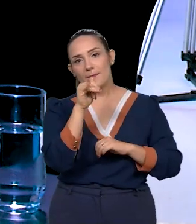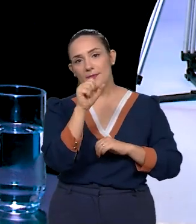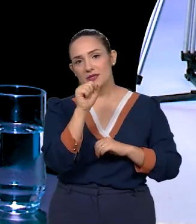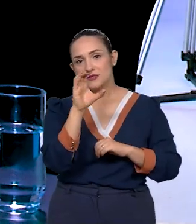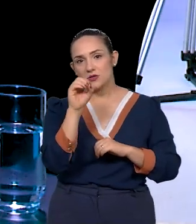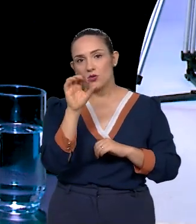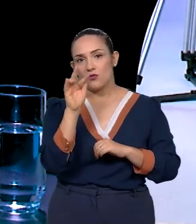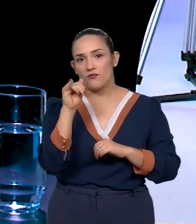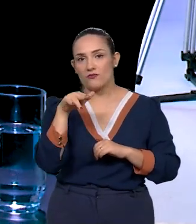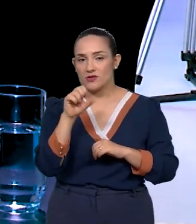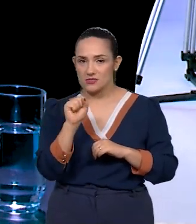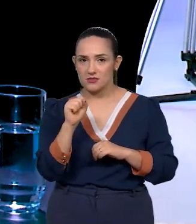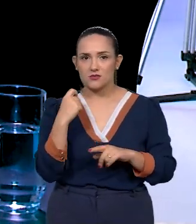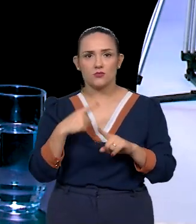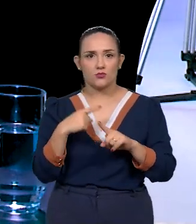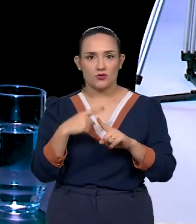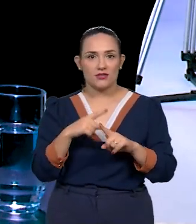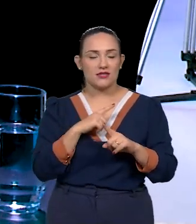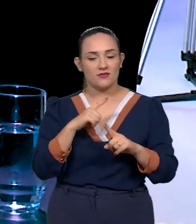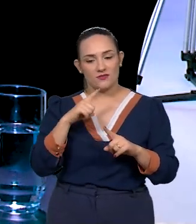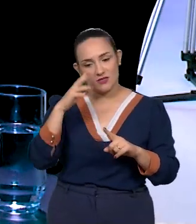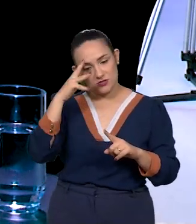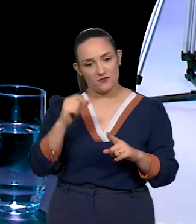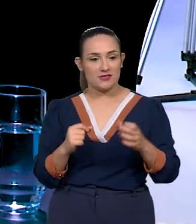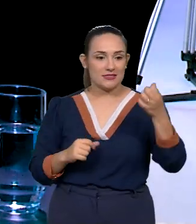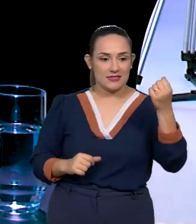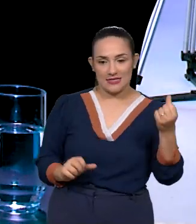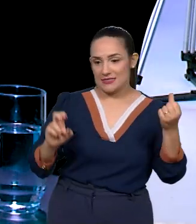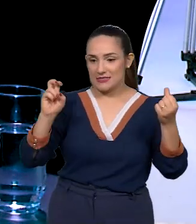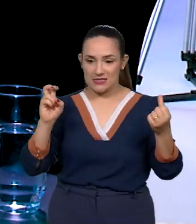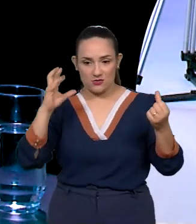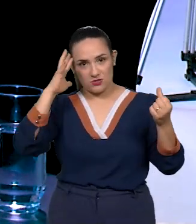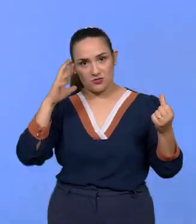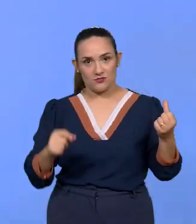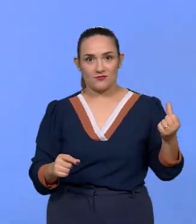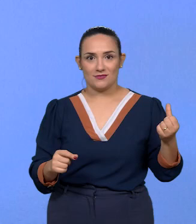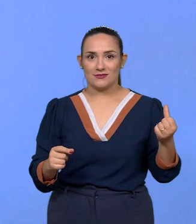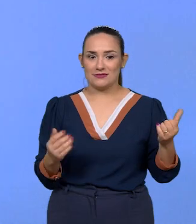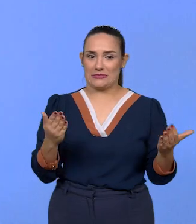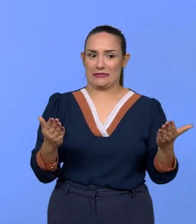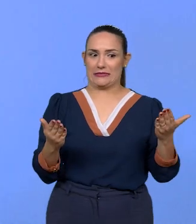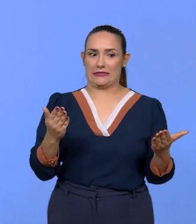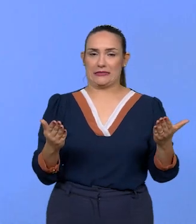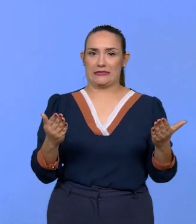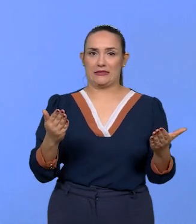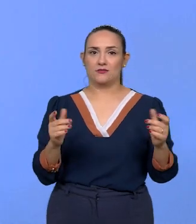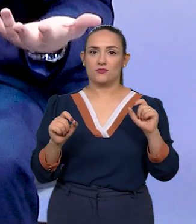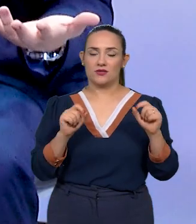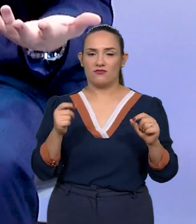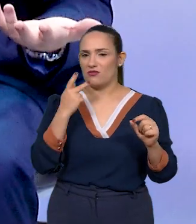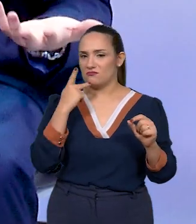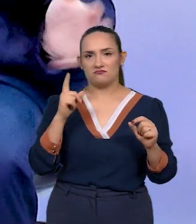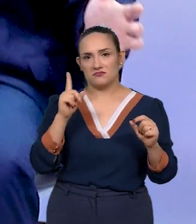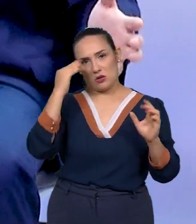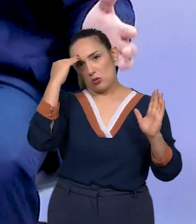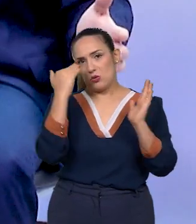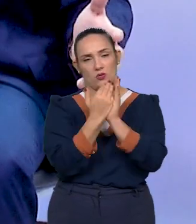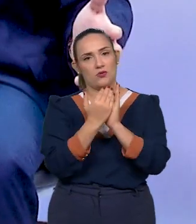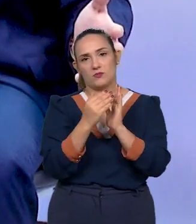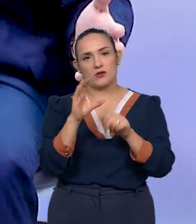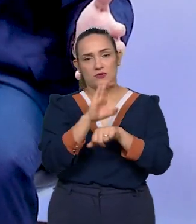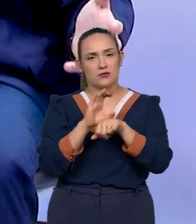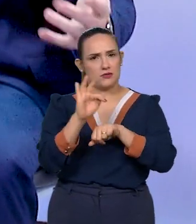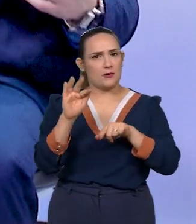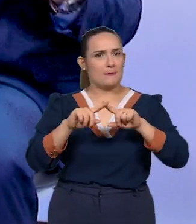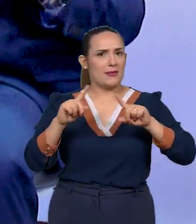decisão recente do Supremo Tribunal Federal, por 6-5, Quer dizer, não tem nada de pacífico aí. Declarando a